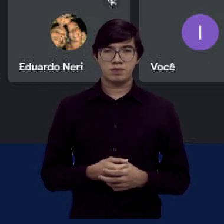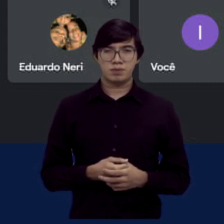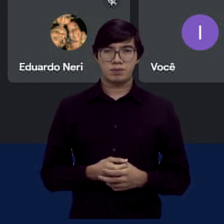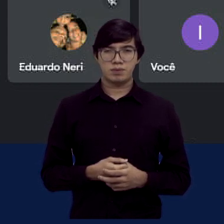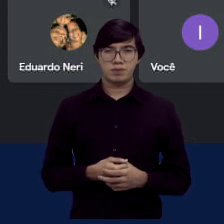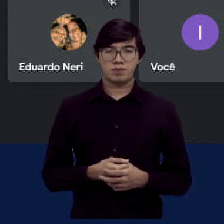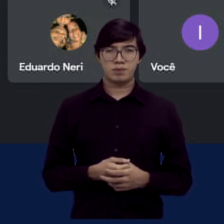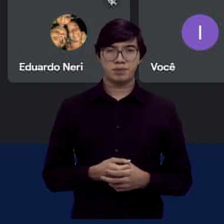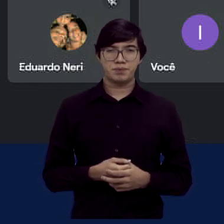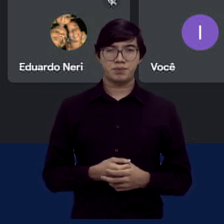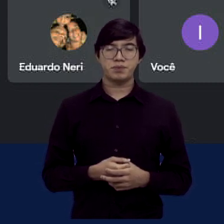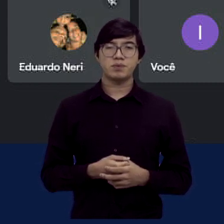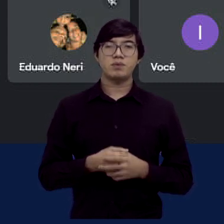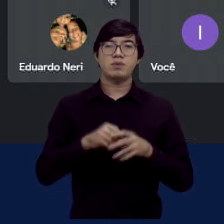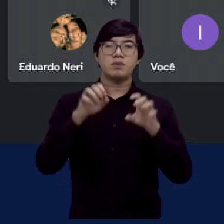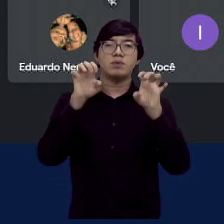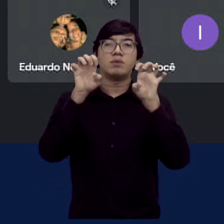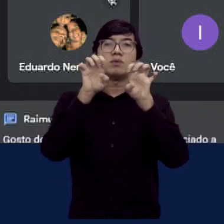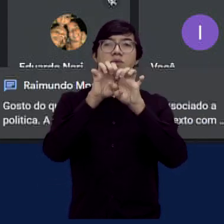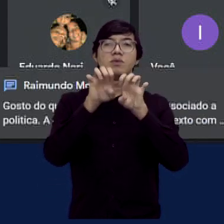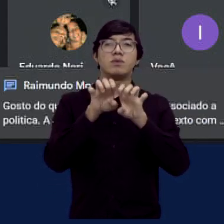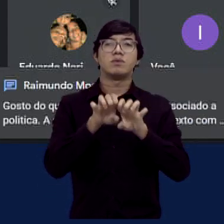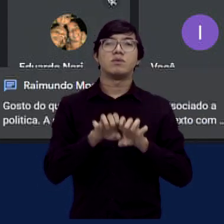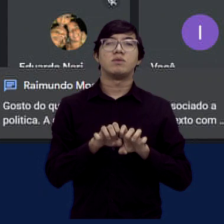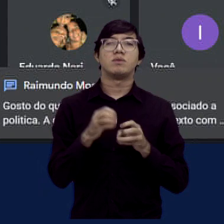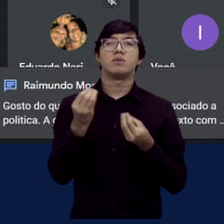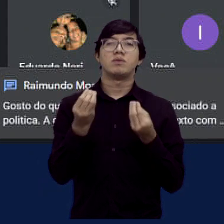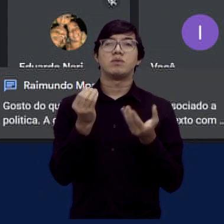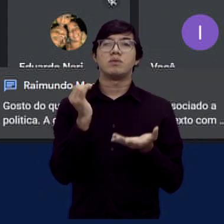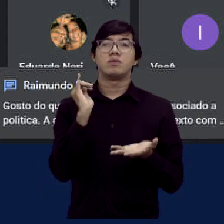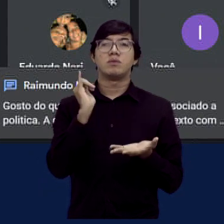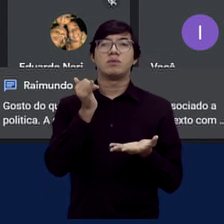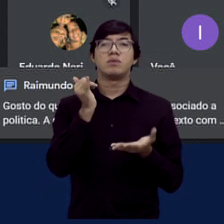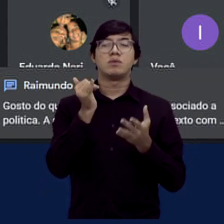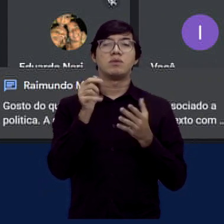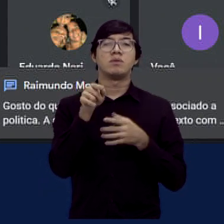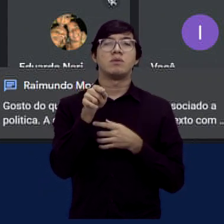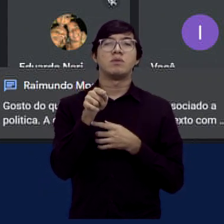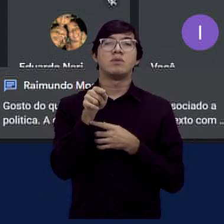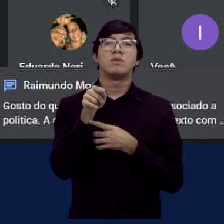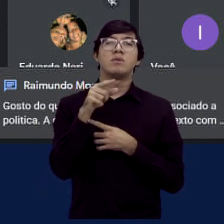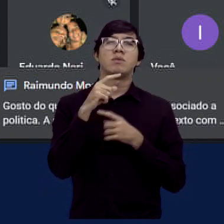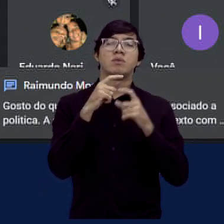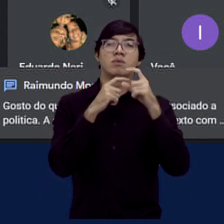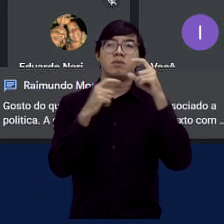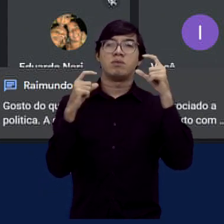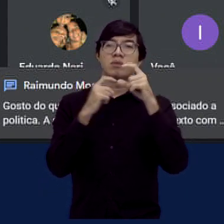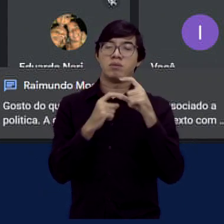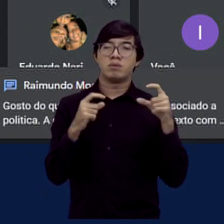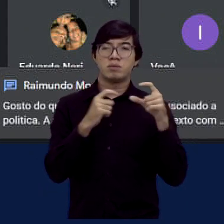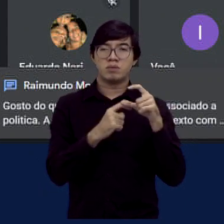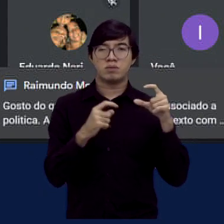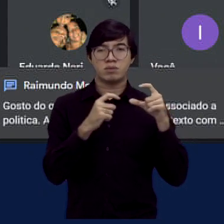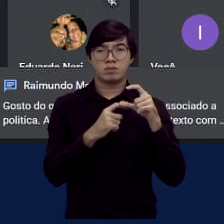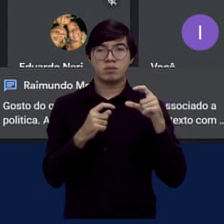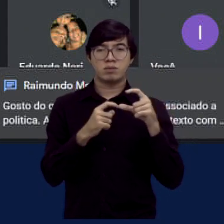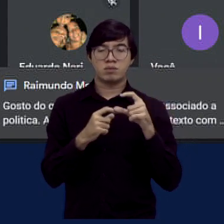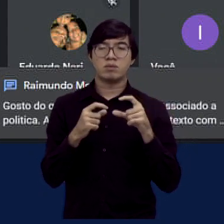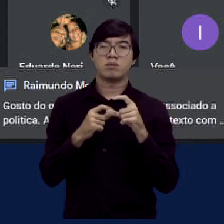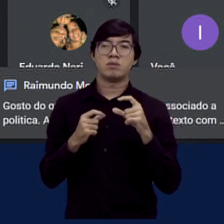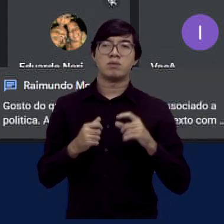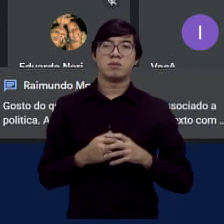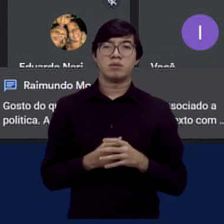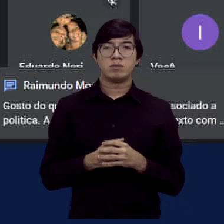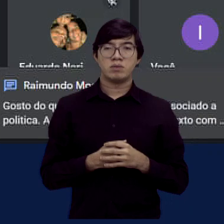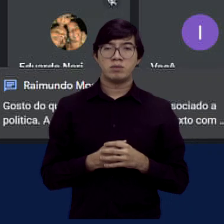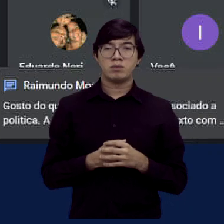sobre a estrutura das histórias em quadrinhos, certo? As histórias em quadrinhos, elas